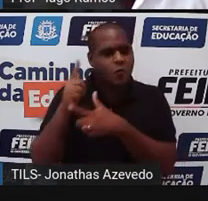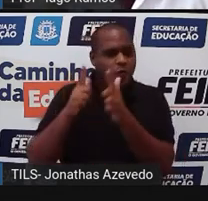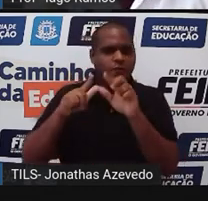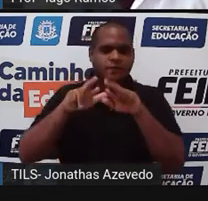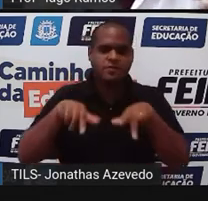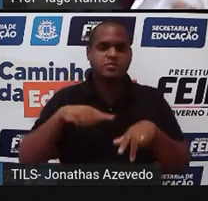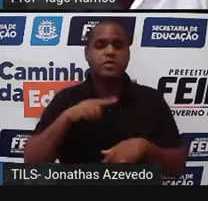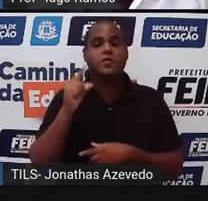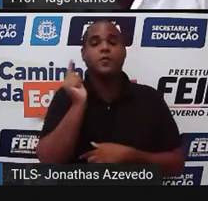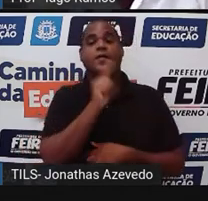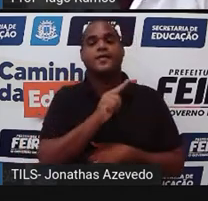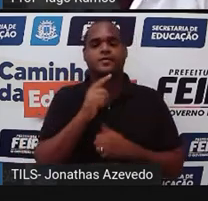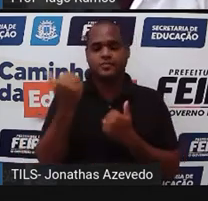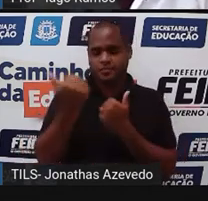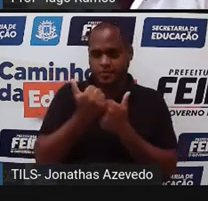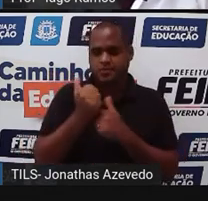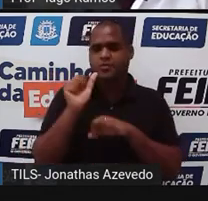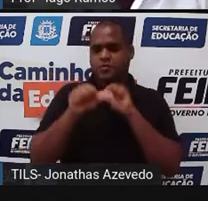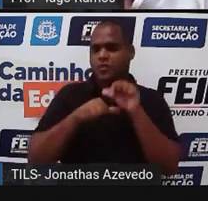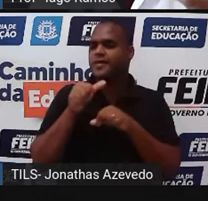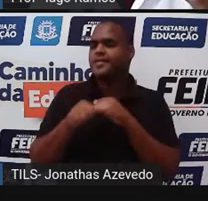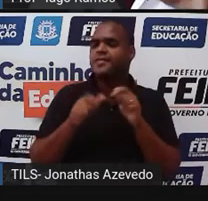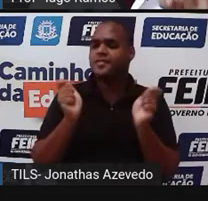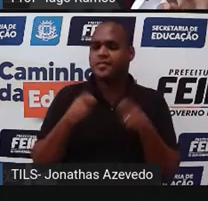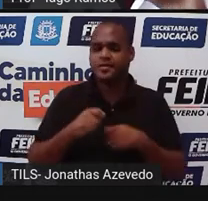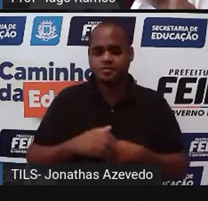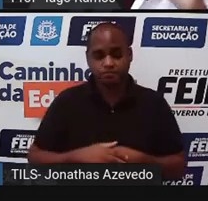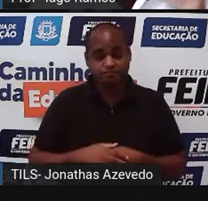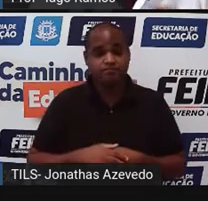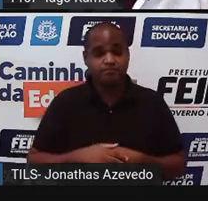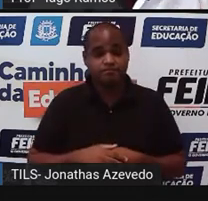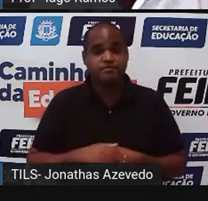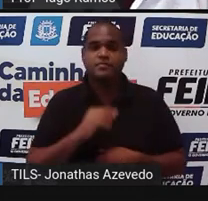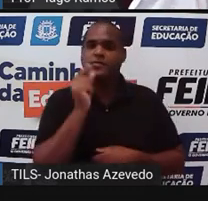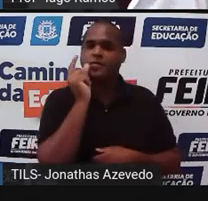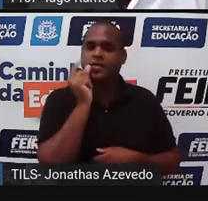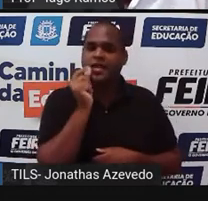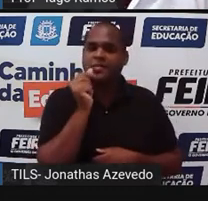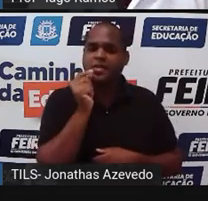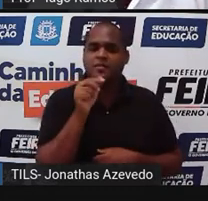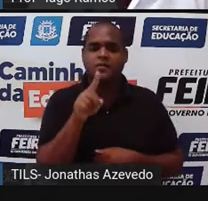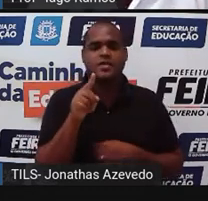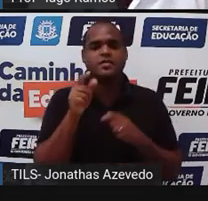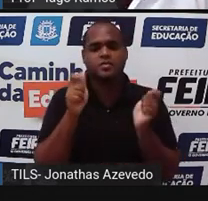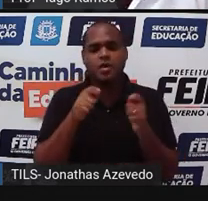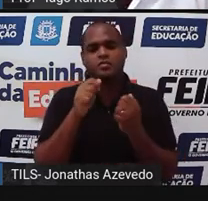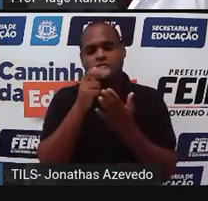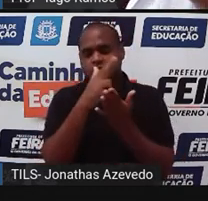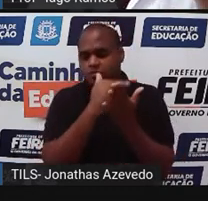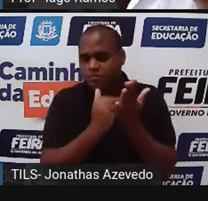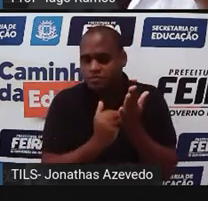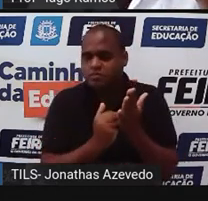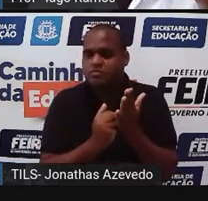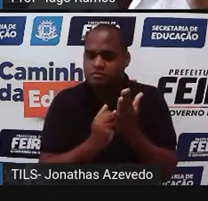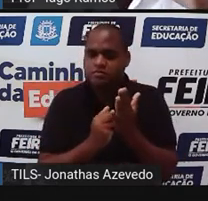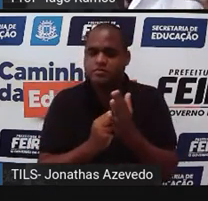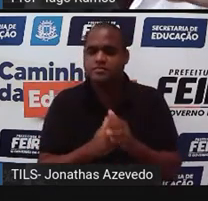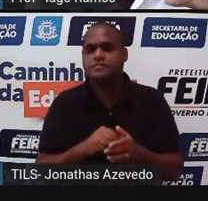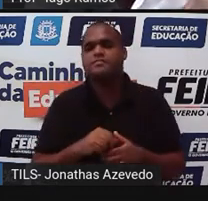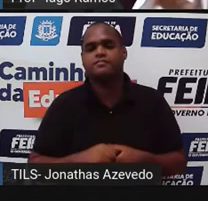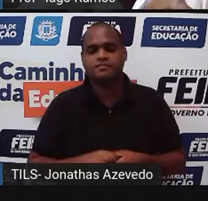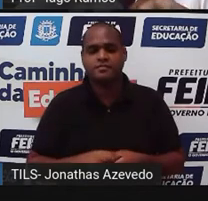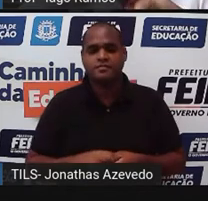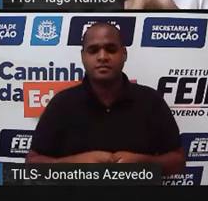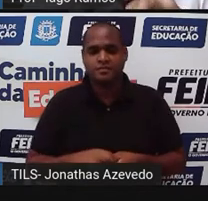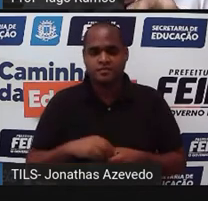consiga consiga substituir pela régua o lápis Você vai precisar desenhar e aí você vai